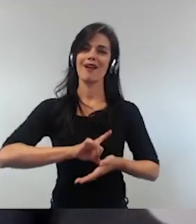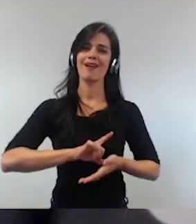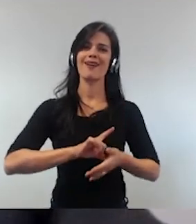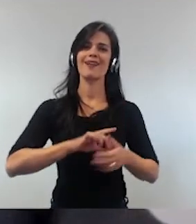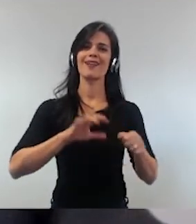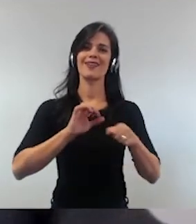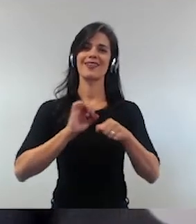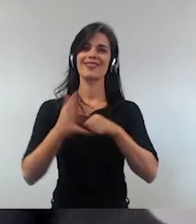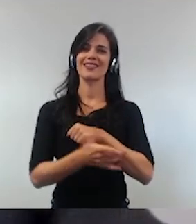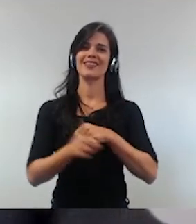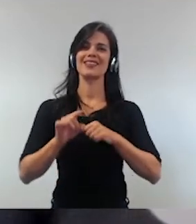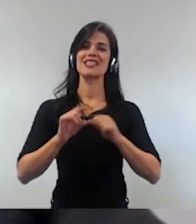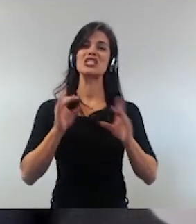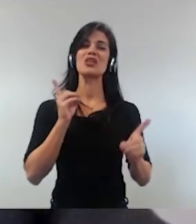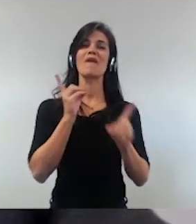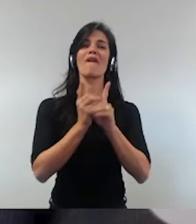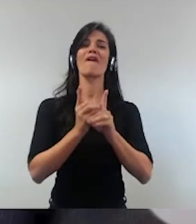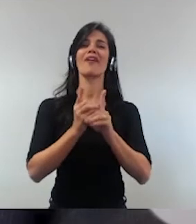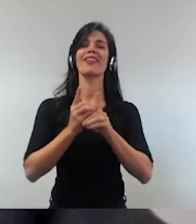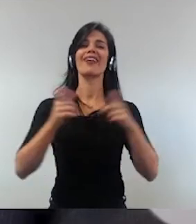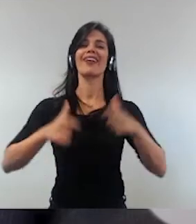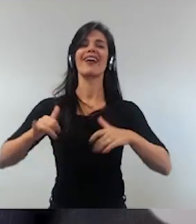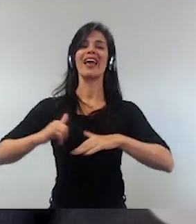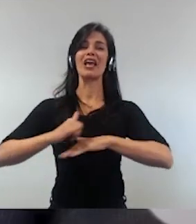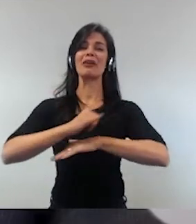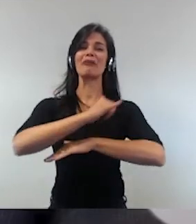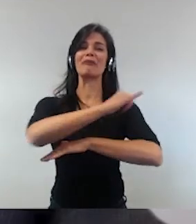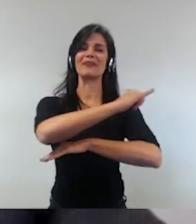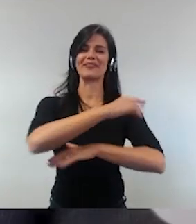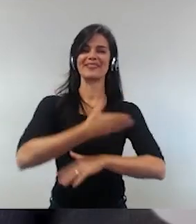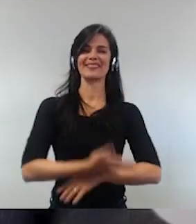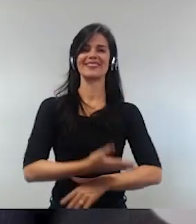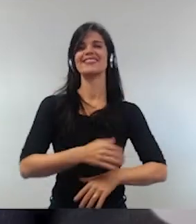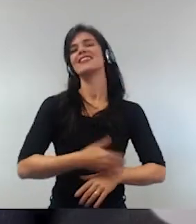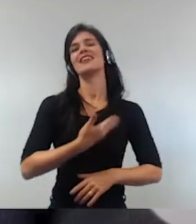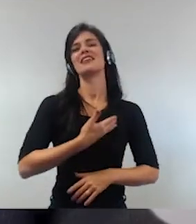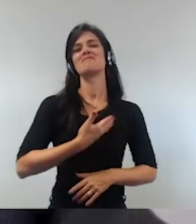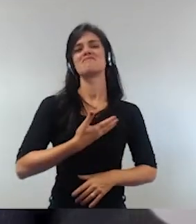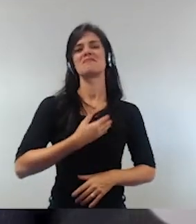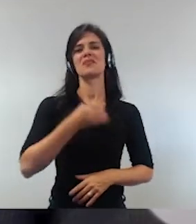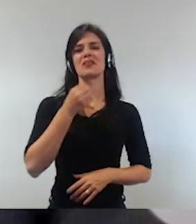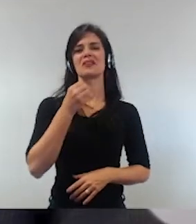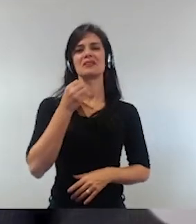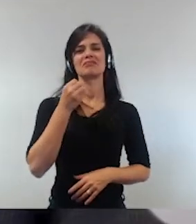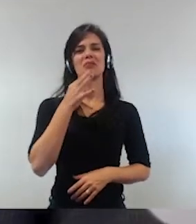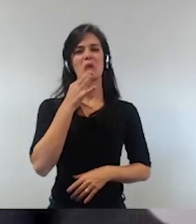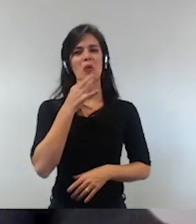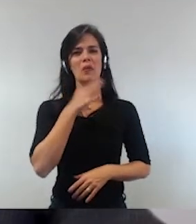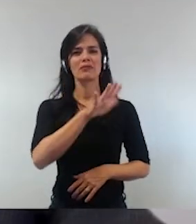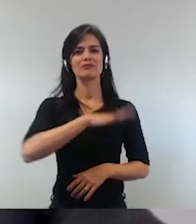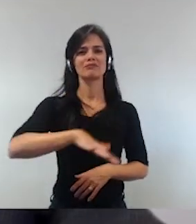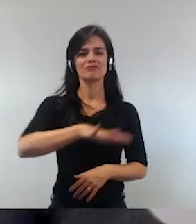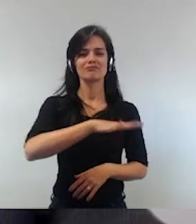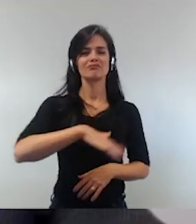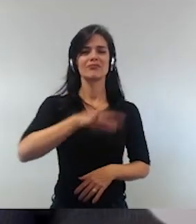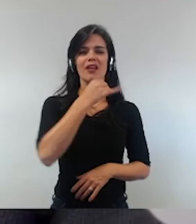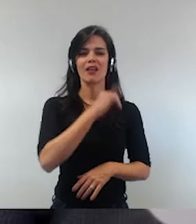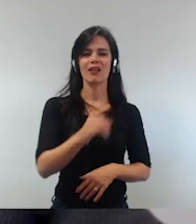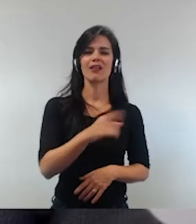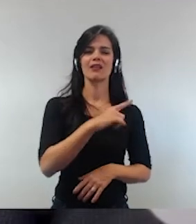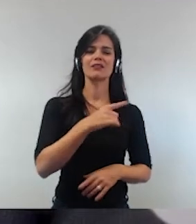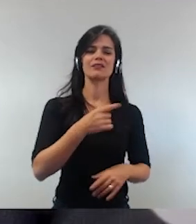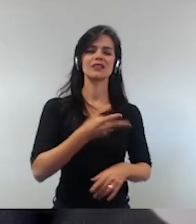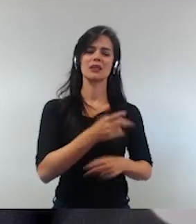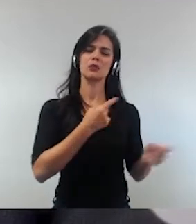muito no aeroporto, né, doutor Gustavo? Um grande colega aí, conhecedor profundo do setor elétrico, que tem sempre dialogado muito conosco